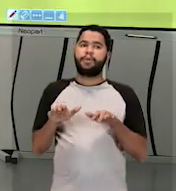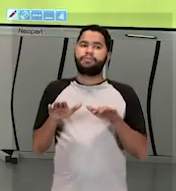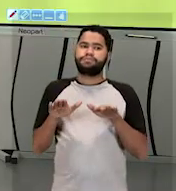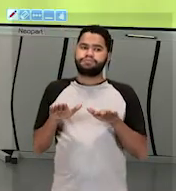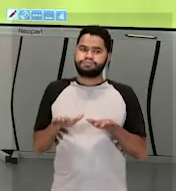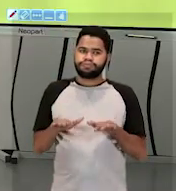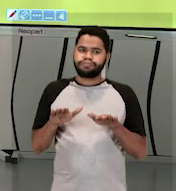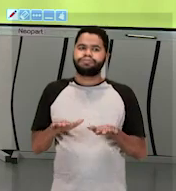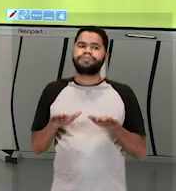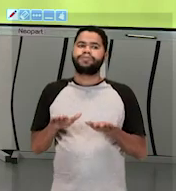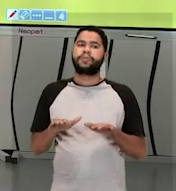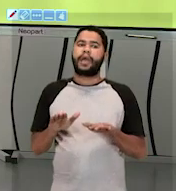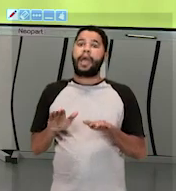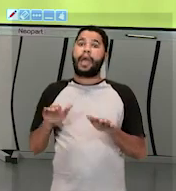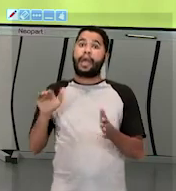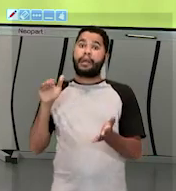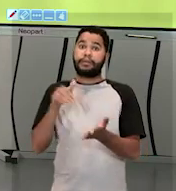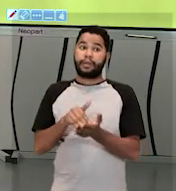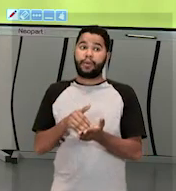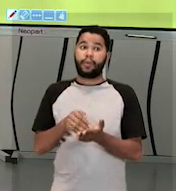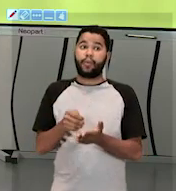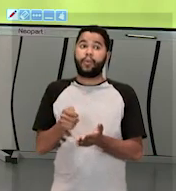quase completa de seus países.